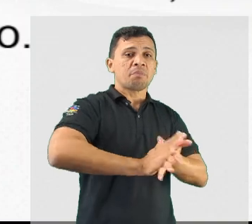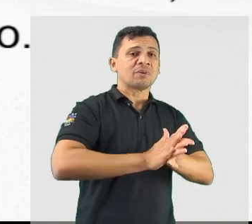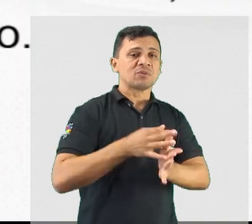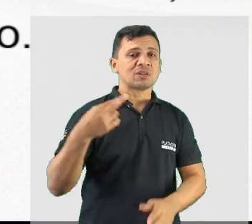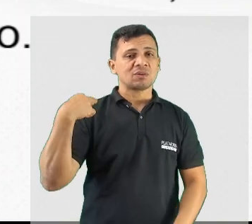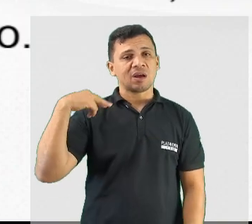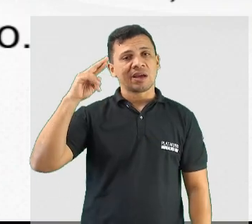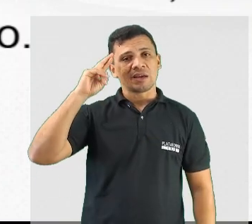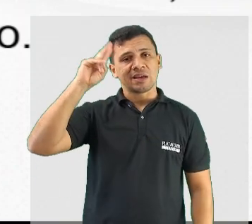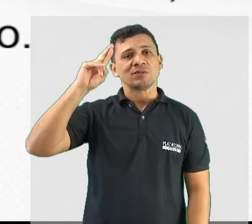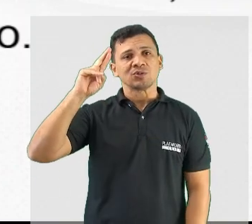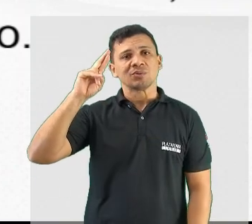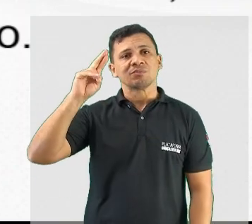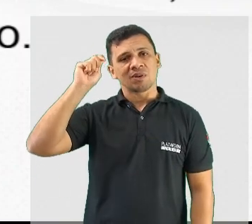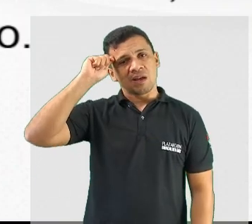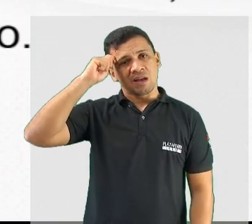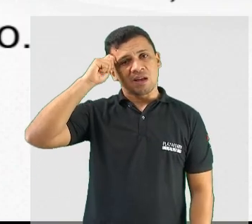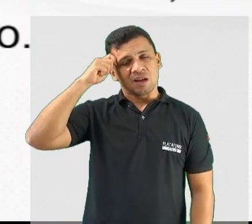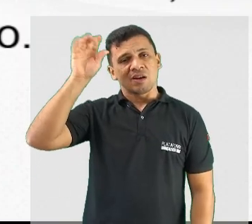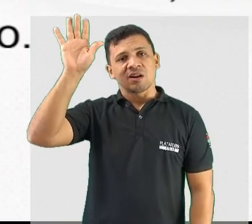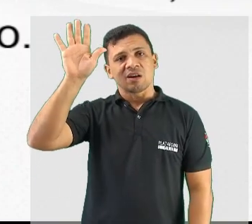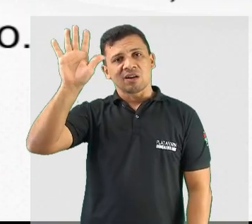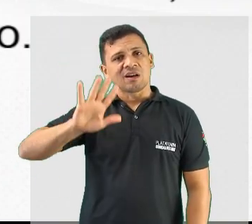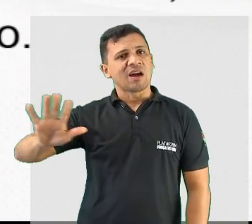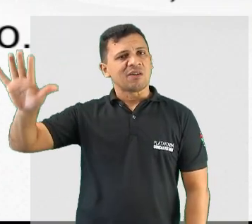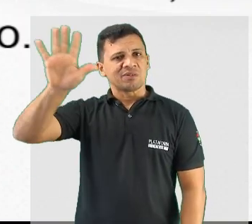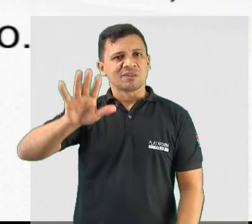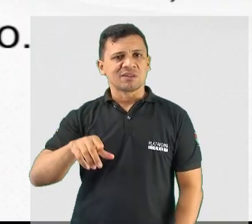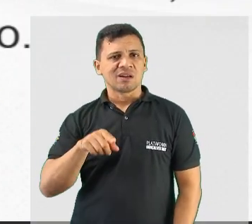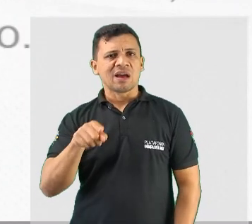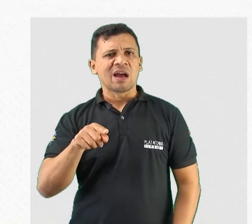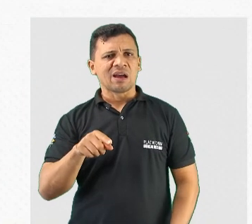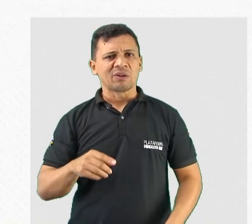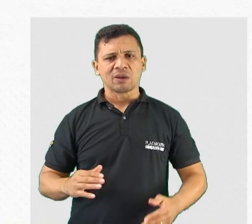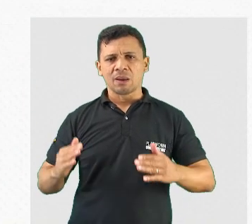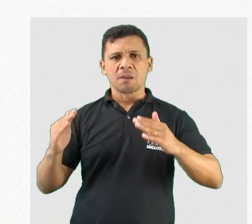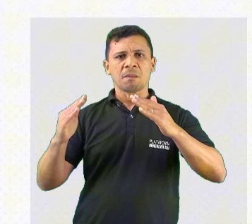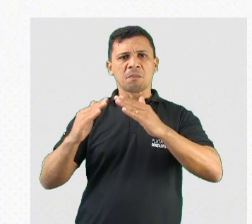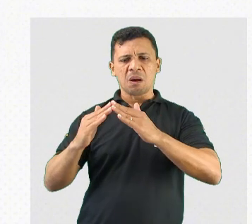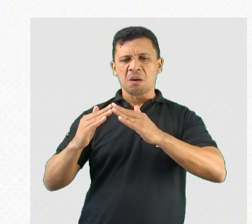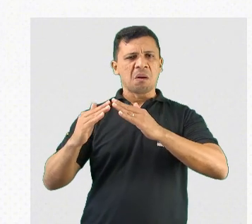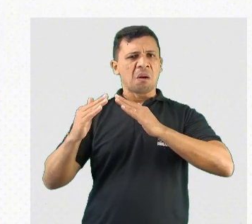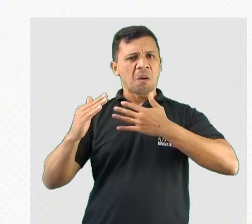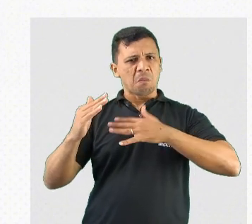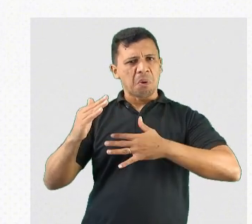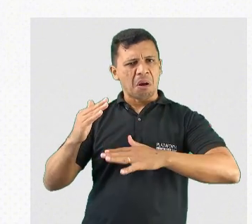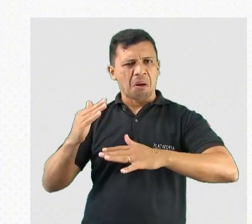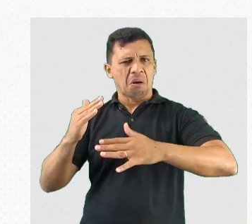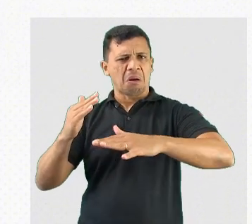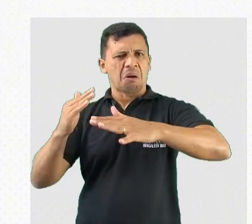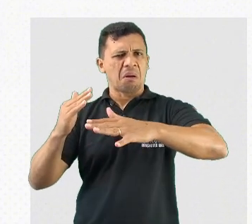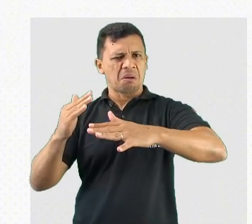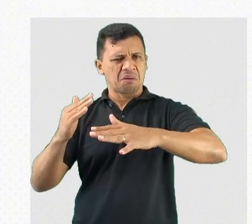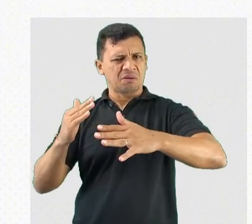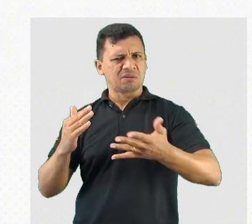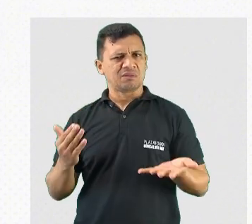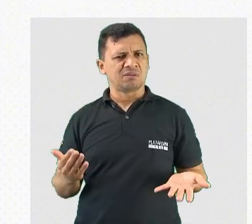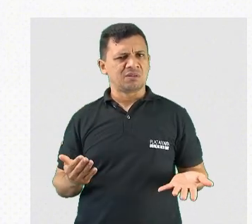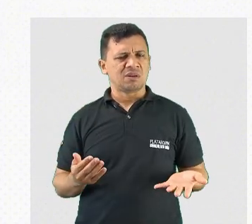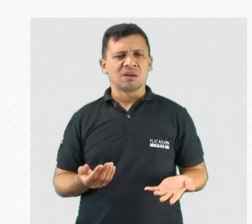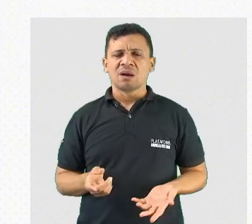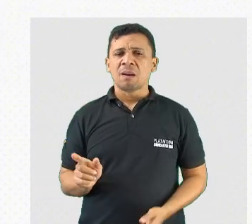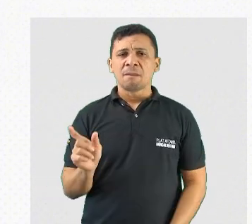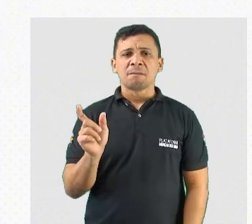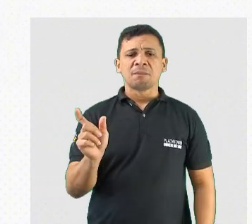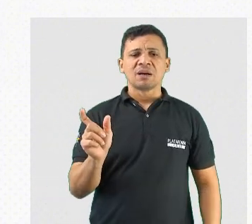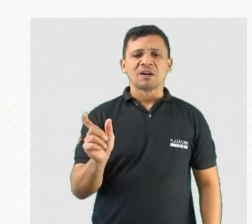matriz africana. Eu costumo ouvir muito isso. Ah, professor, é macumba. Vamos esclarecer. Macumba, né, é um termo